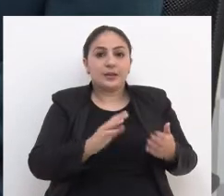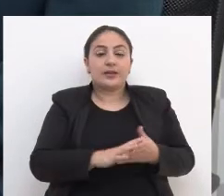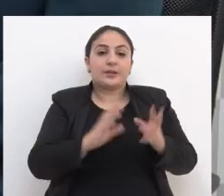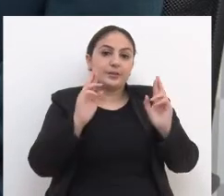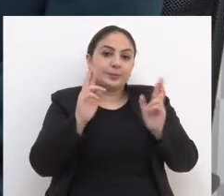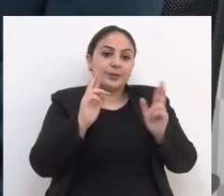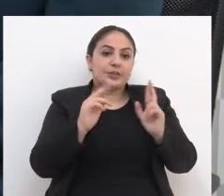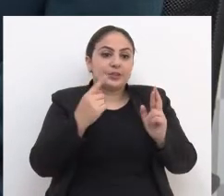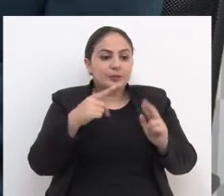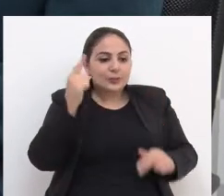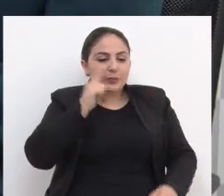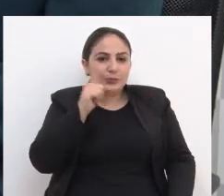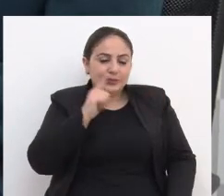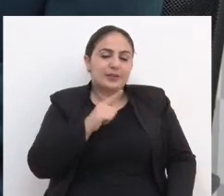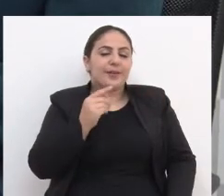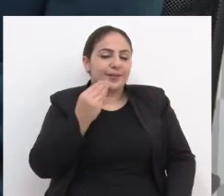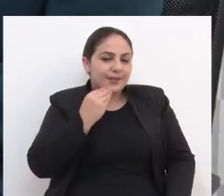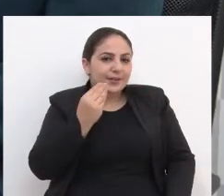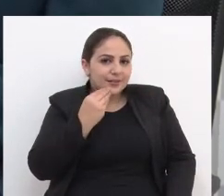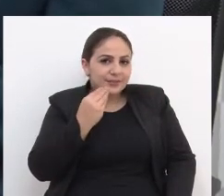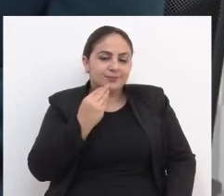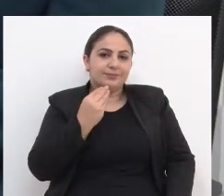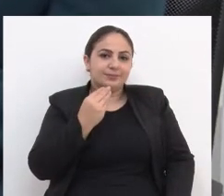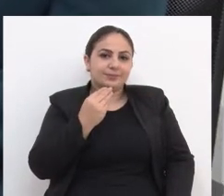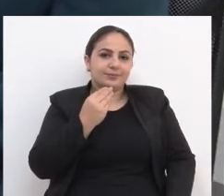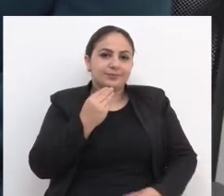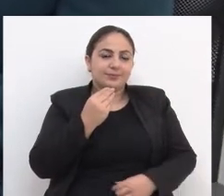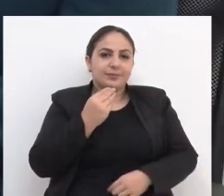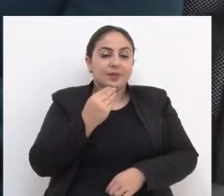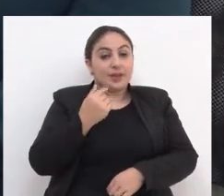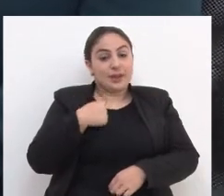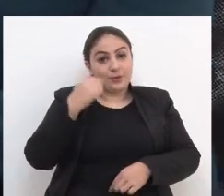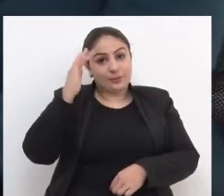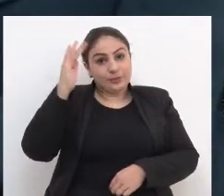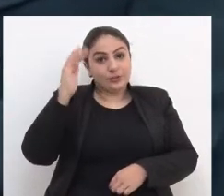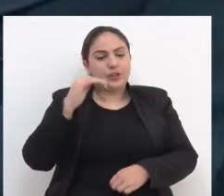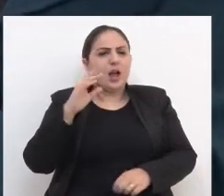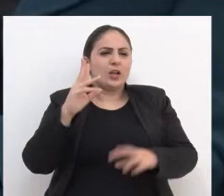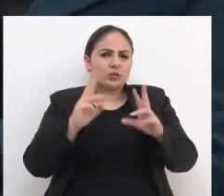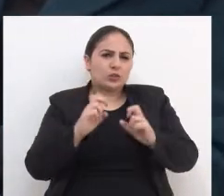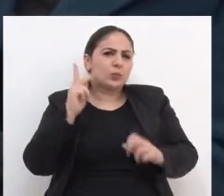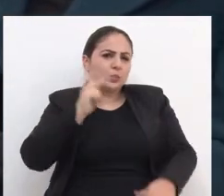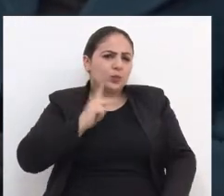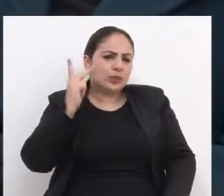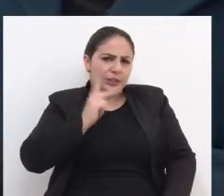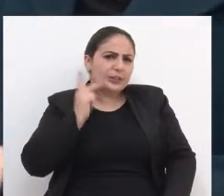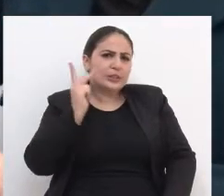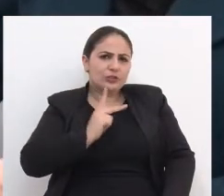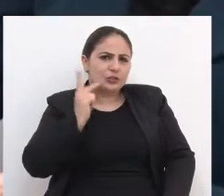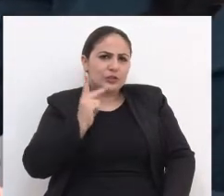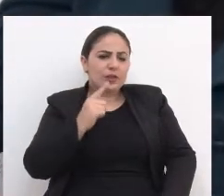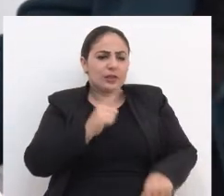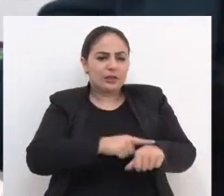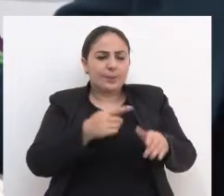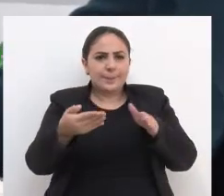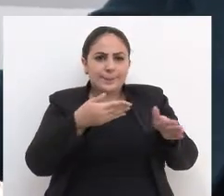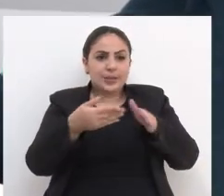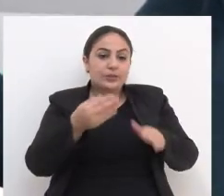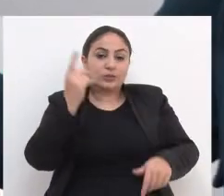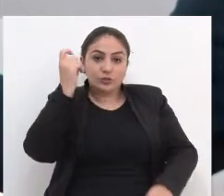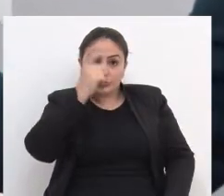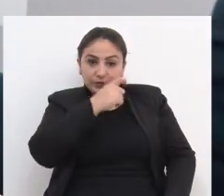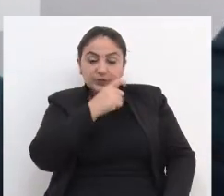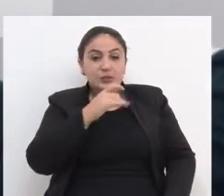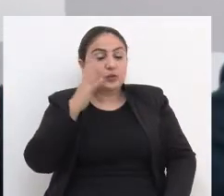isso possa continuar. Claro que, imagino, por questões políticas, vem vindo aí um período delicado,